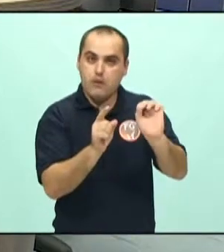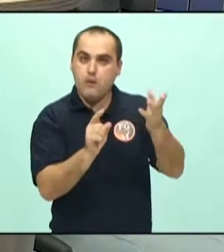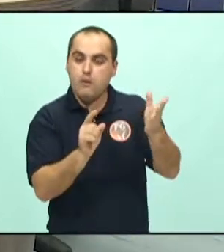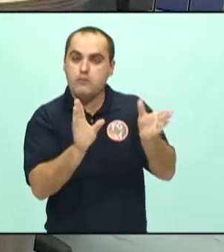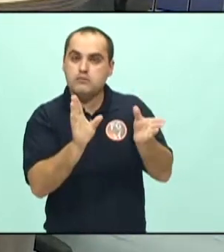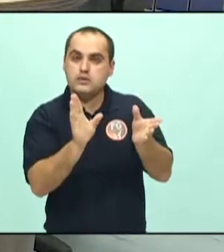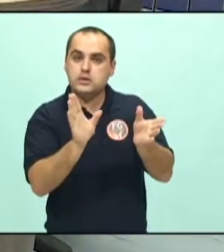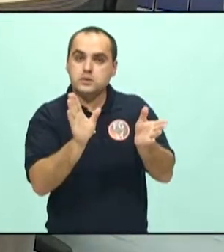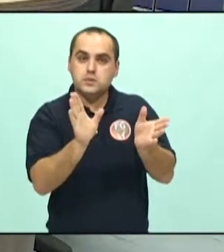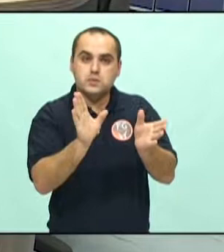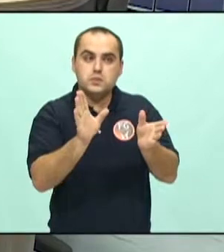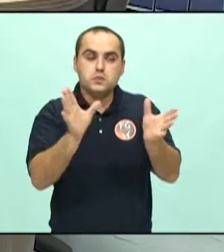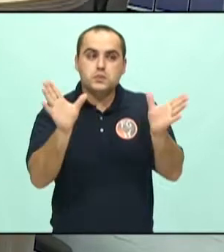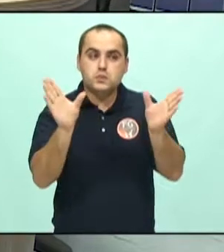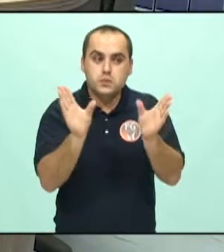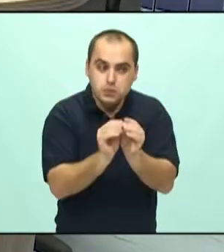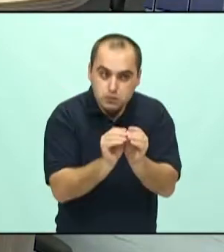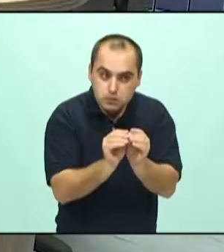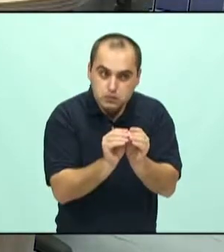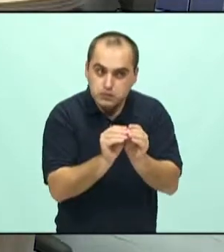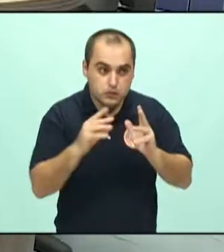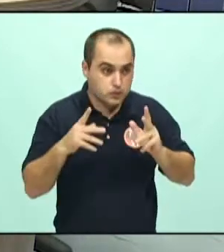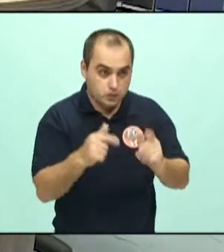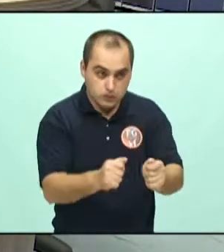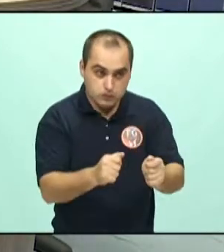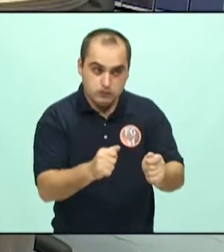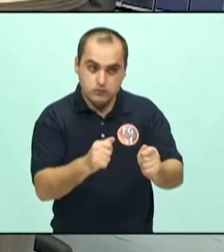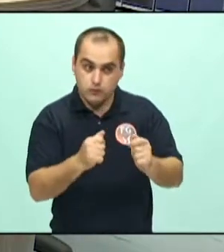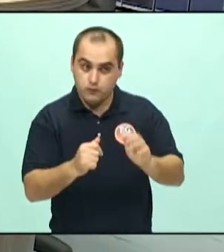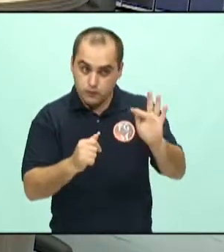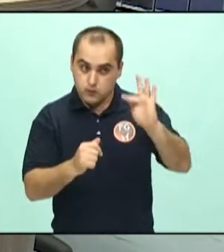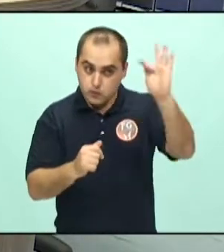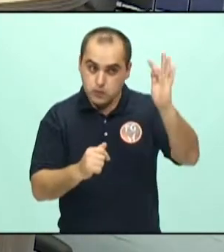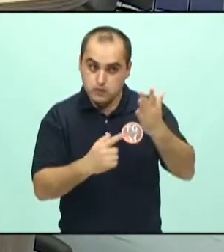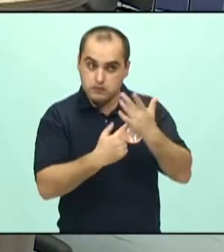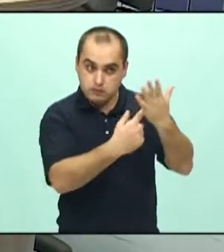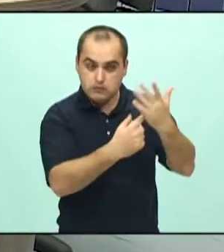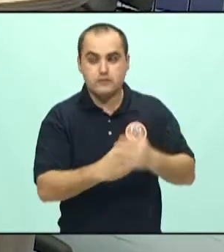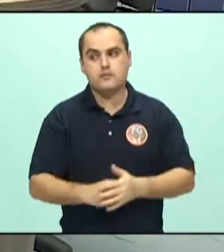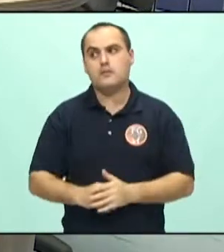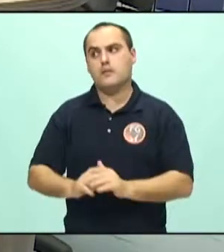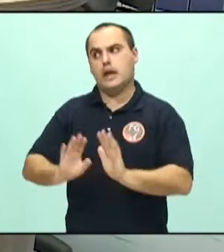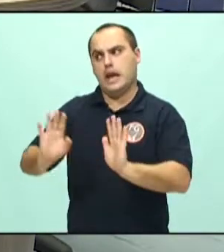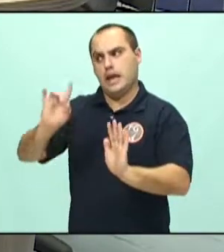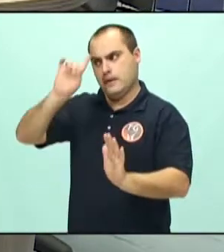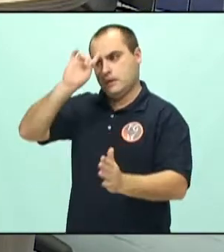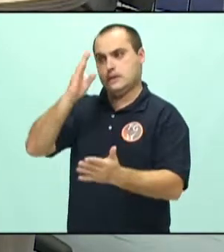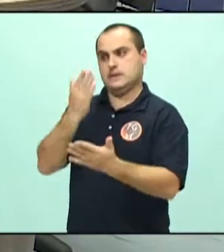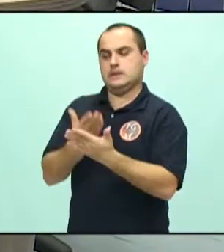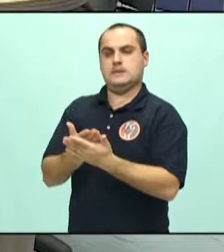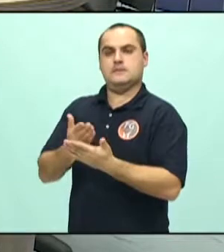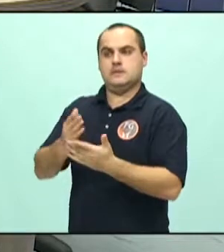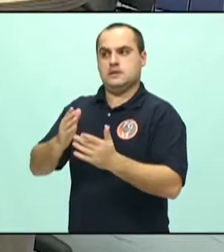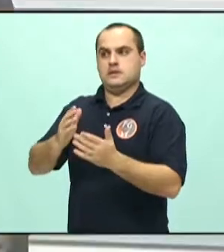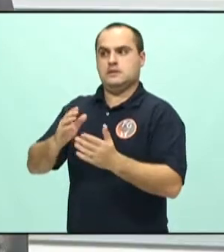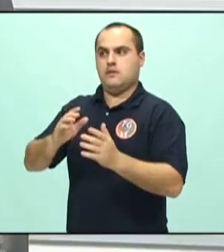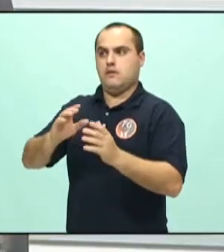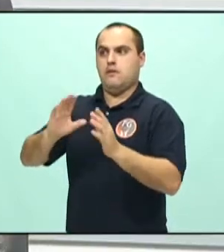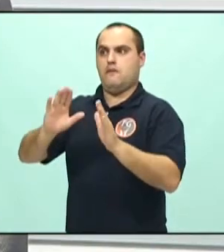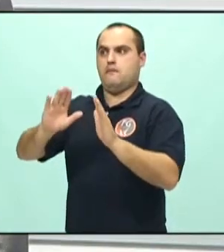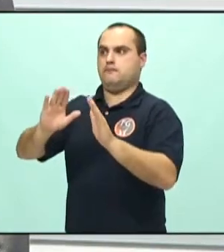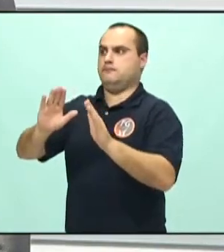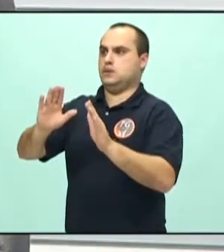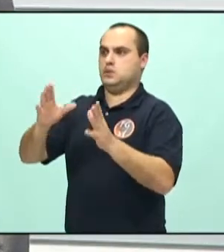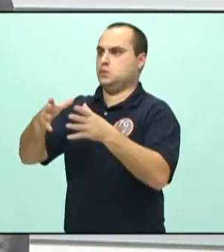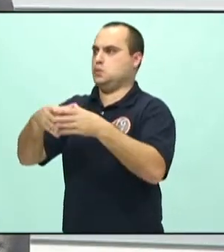nos próximos anos? Eu não acredito que desaparecer. Nós precisamos estar preparados e entendermos as mudanças tecnológicas como temos